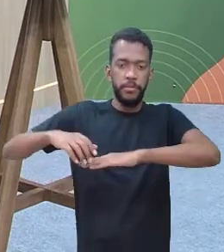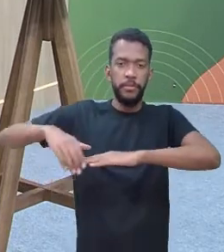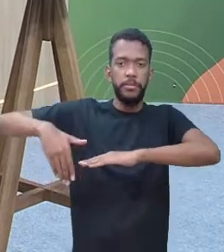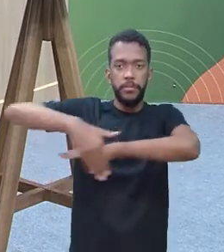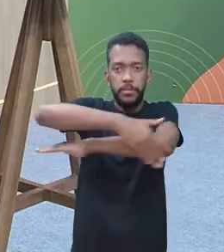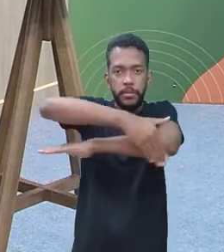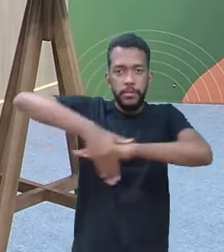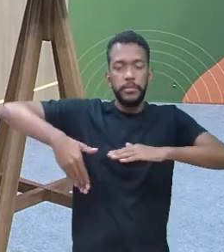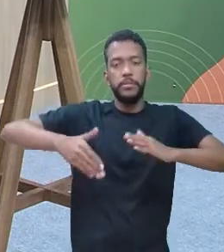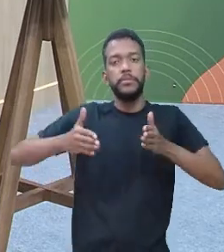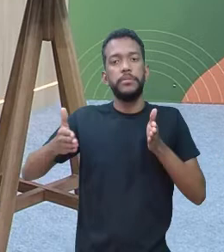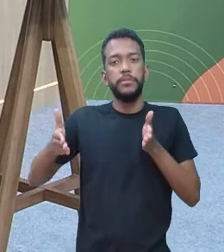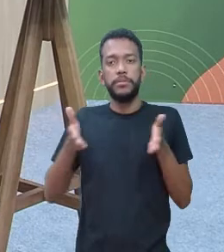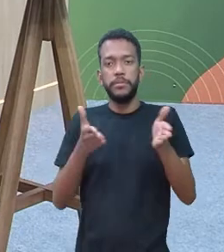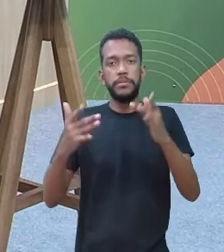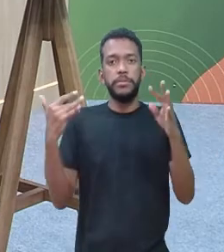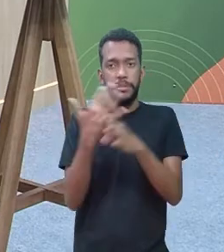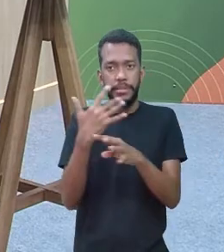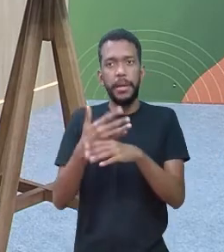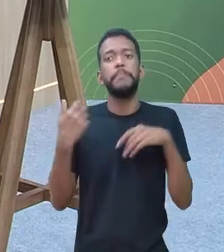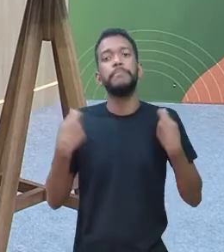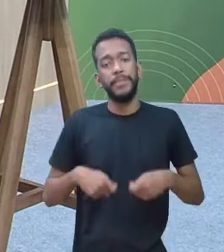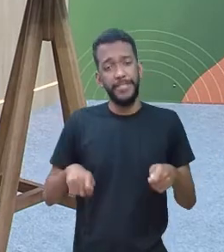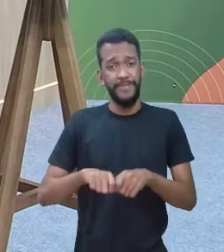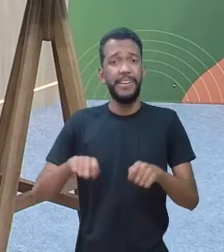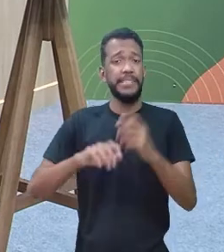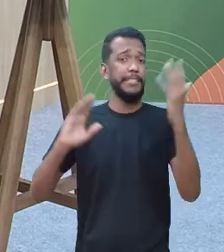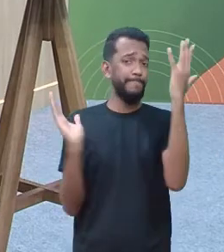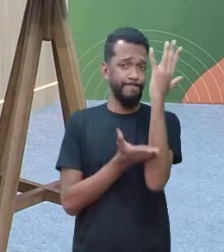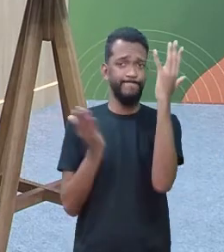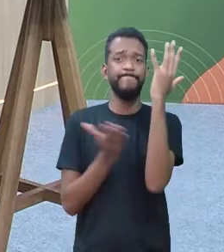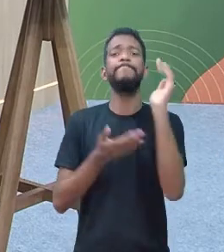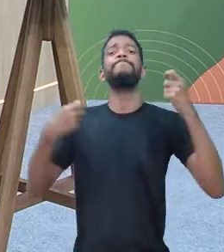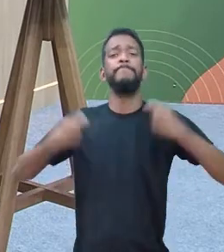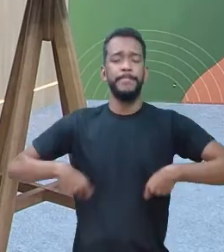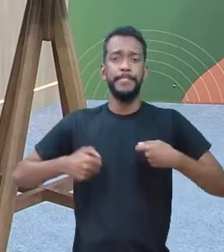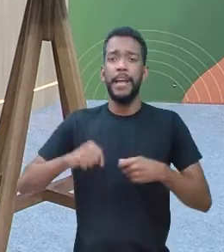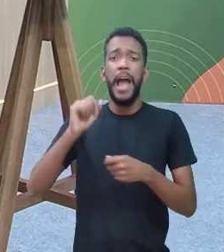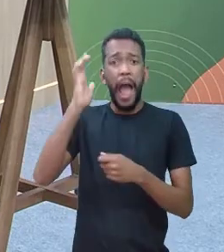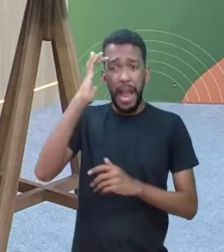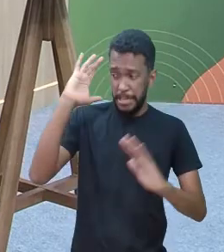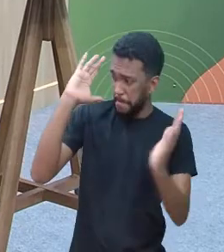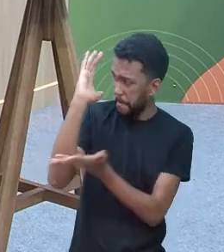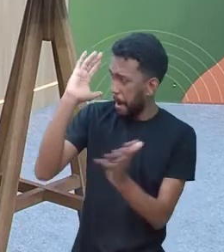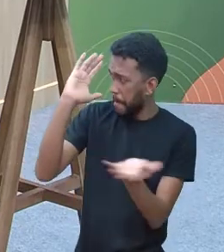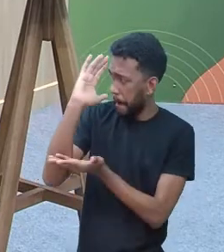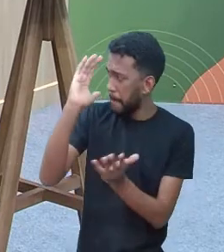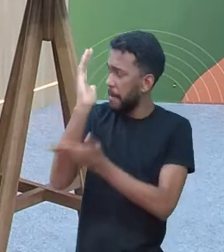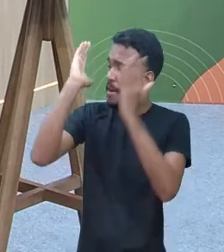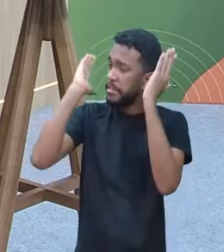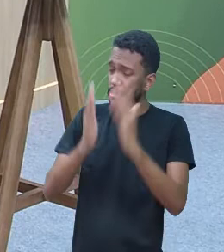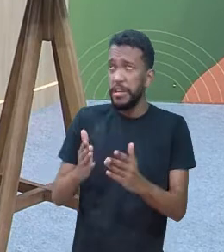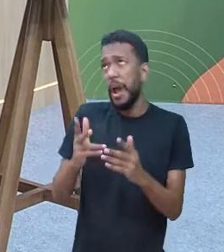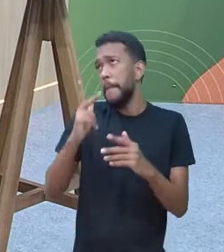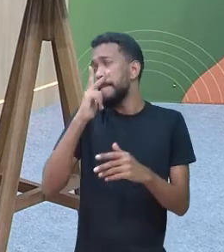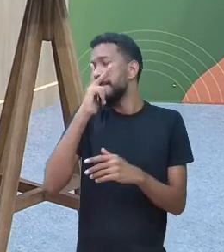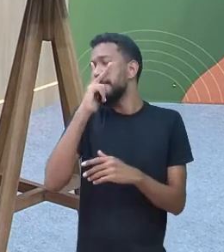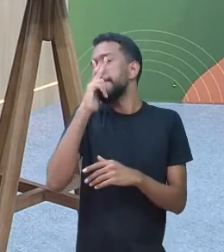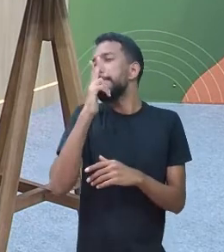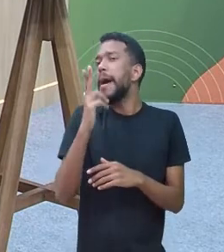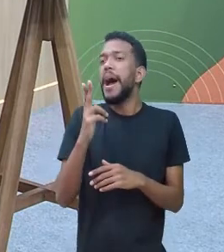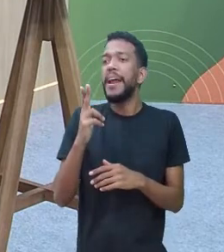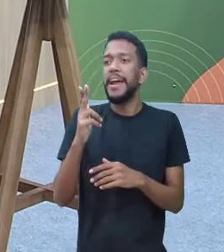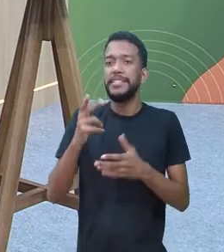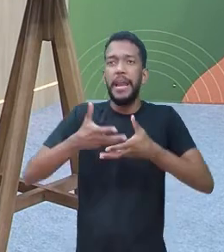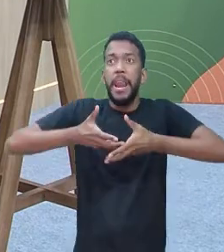cidades, muitas vezes tem que provocar esse desmatamento. Mas será que esse desmatamento não está sendo, vamos dizer assim, de